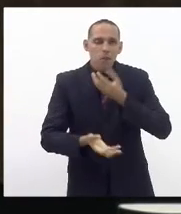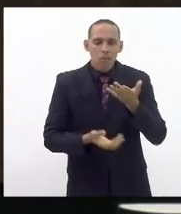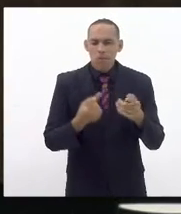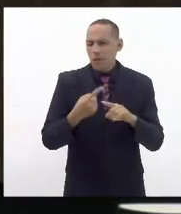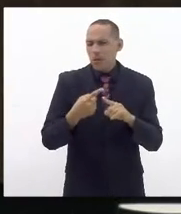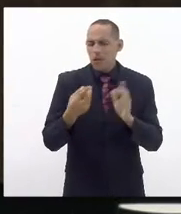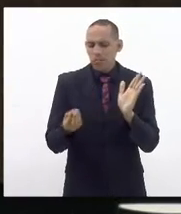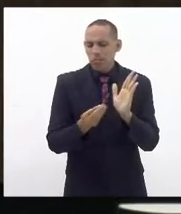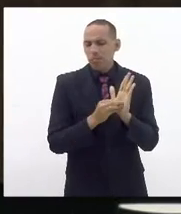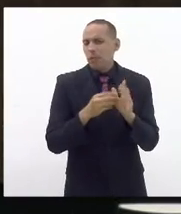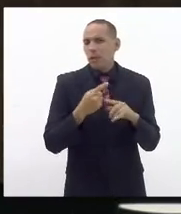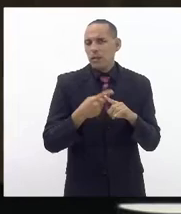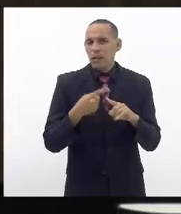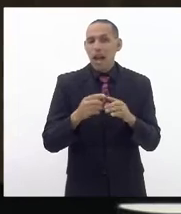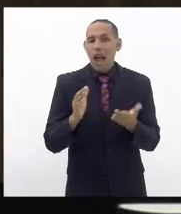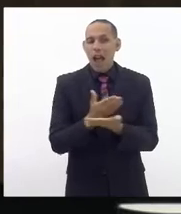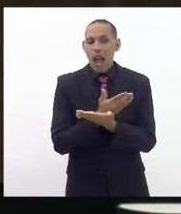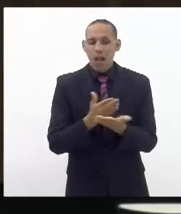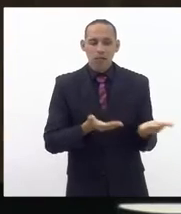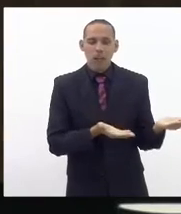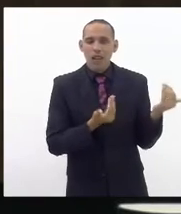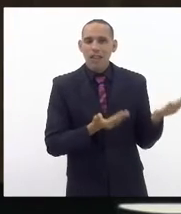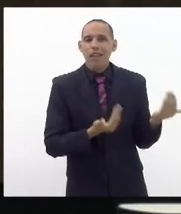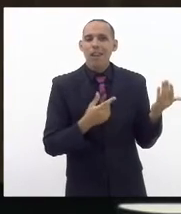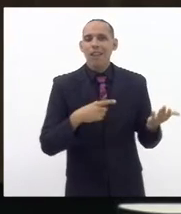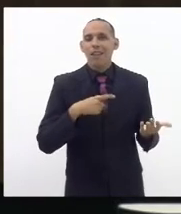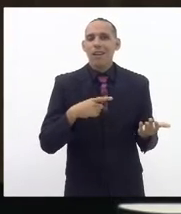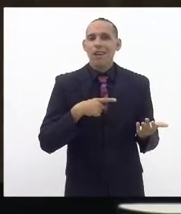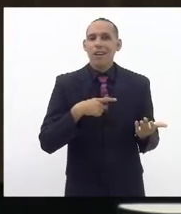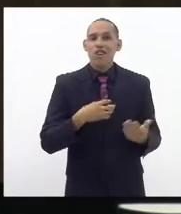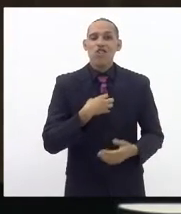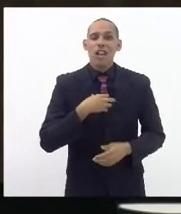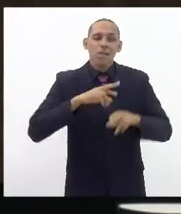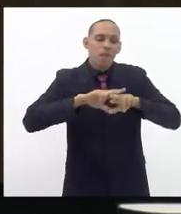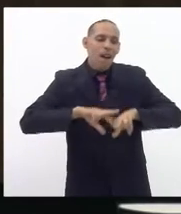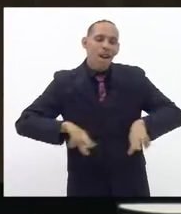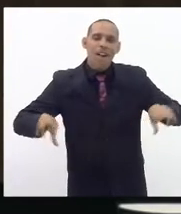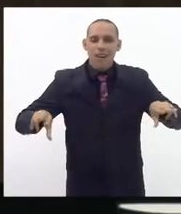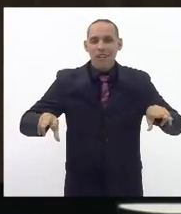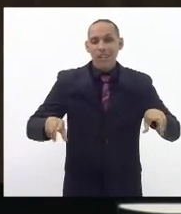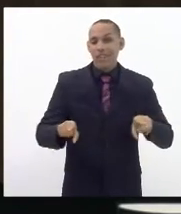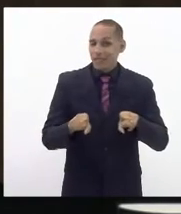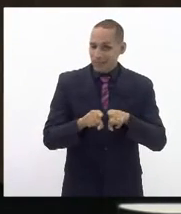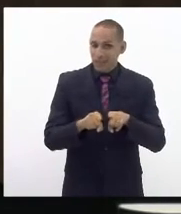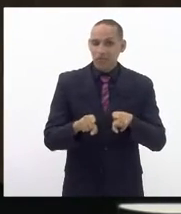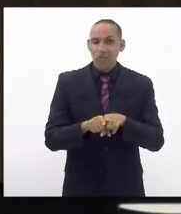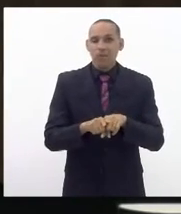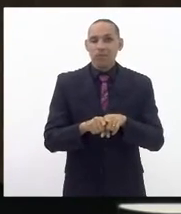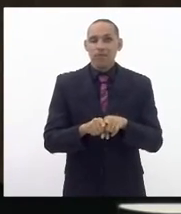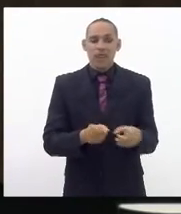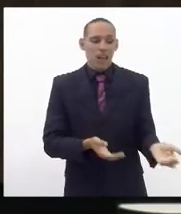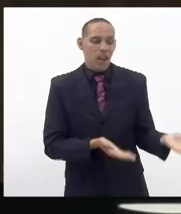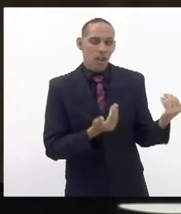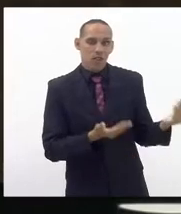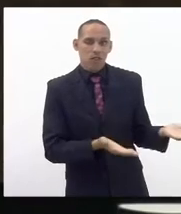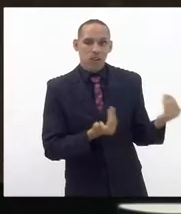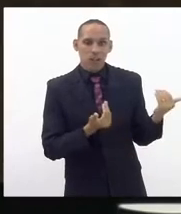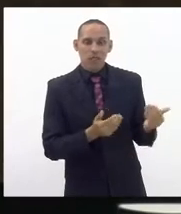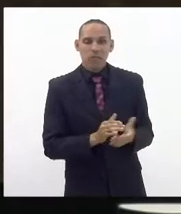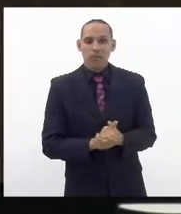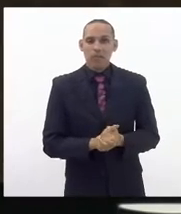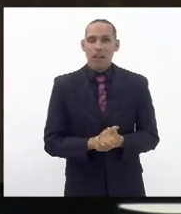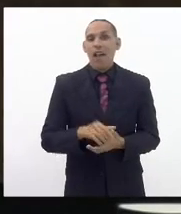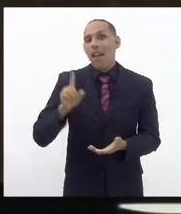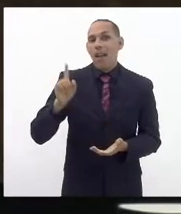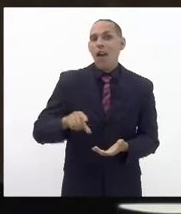tia Ju? Porque tem adolescentes de todas as formas, inclusive, né, adolescentes que